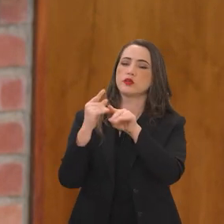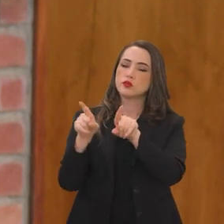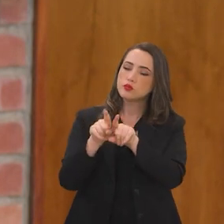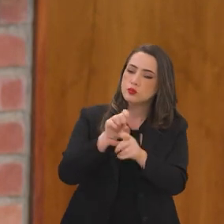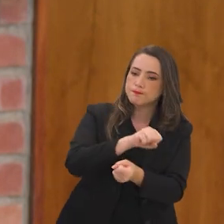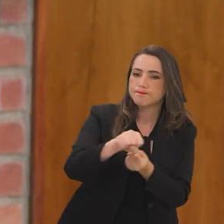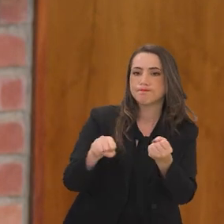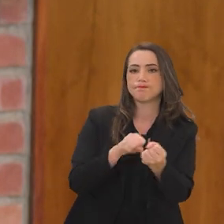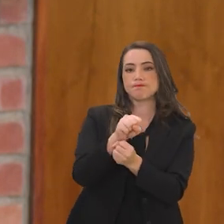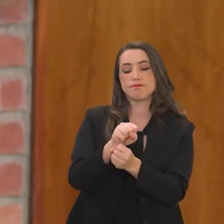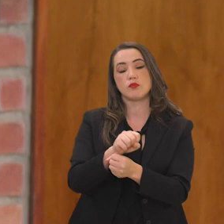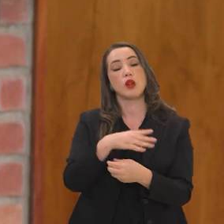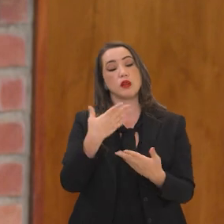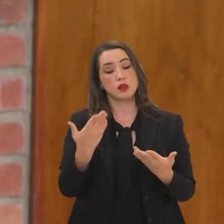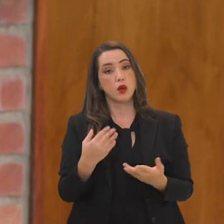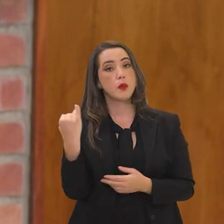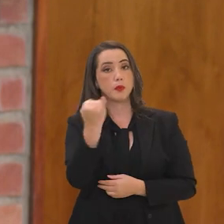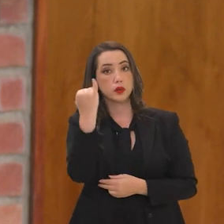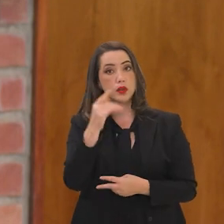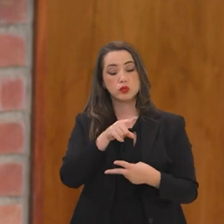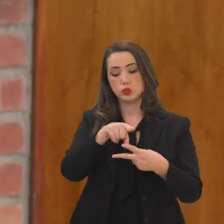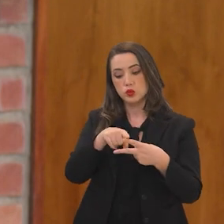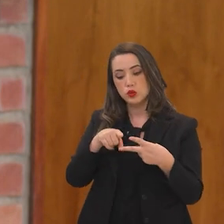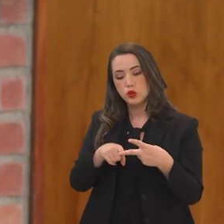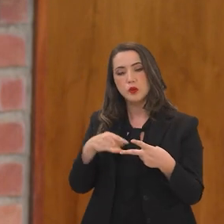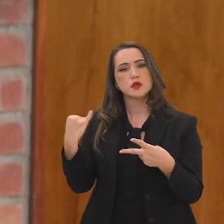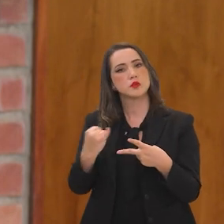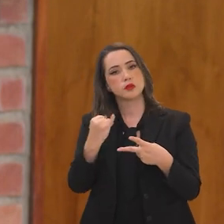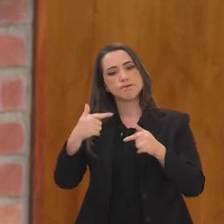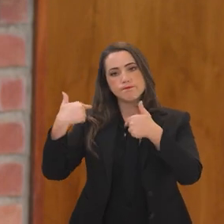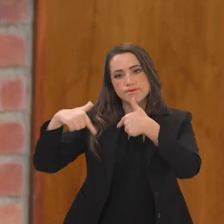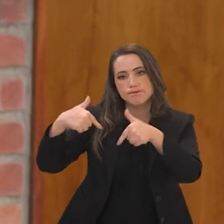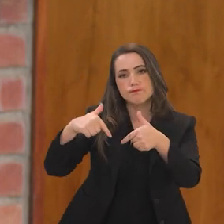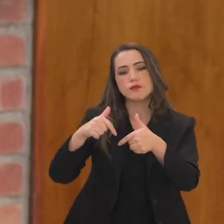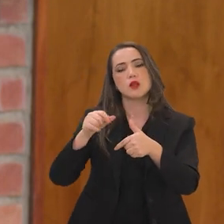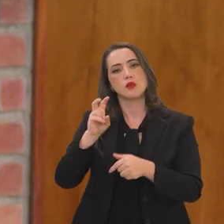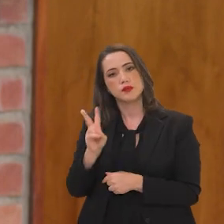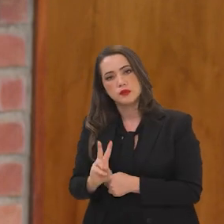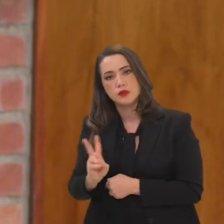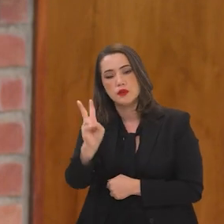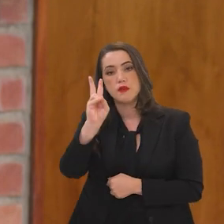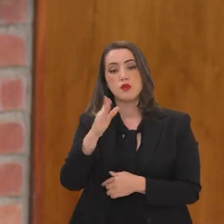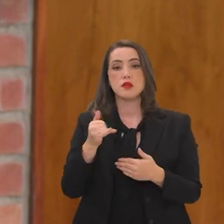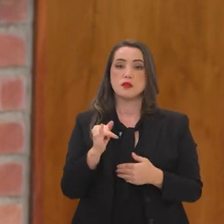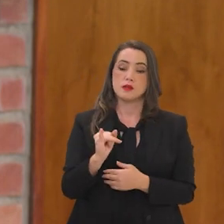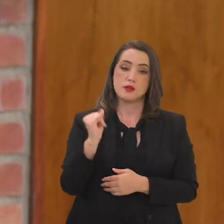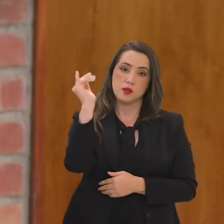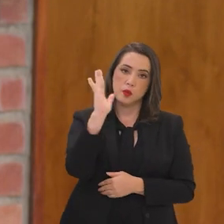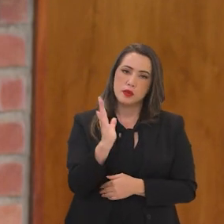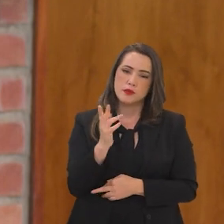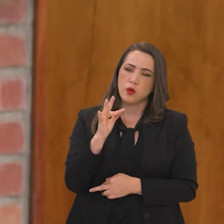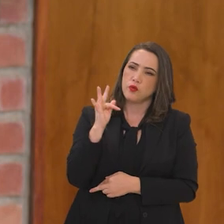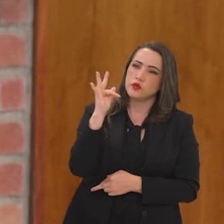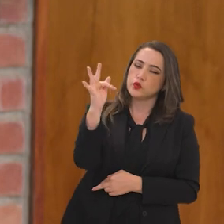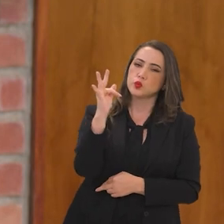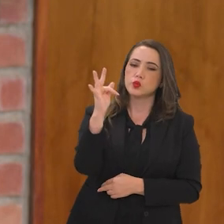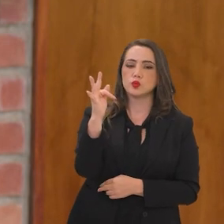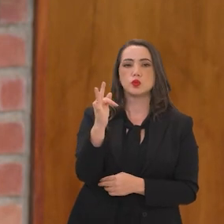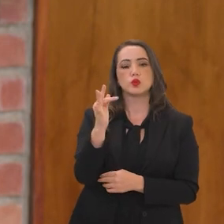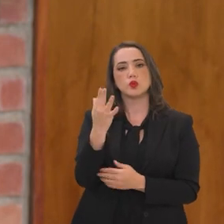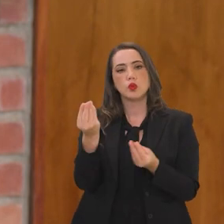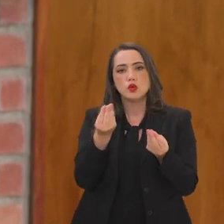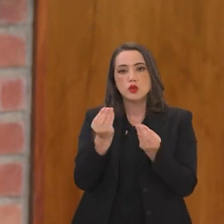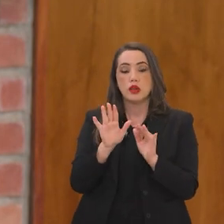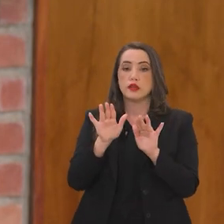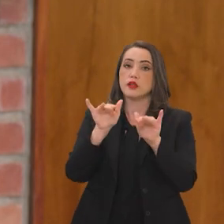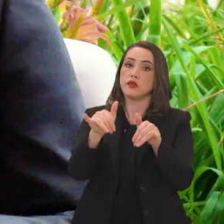Então acho que são duas ferramentas fundamentais que precisam ser trabalhadas E valorizadas se o Brasil quiser ter uma perspectiva de